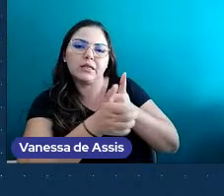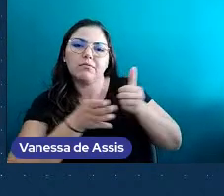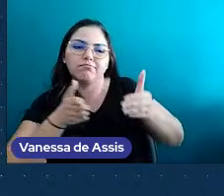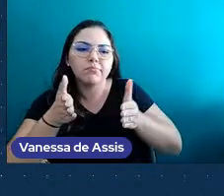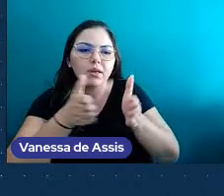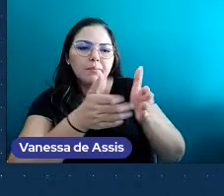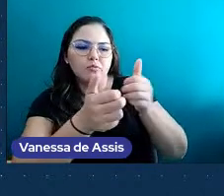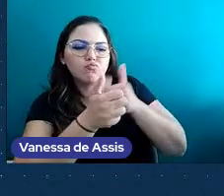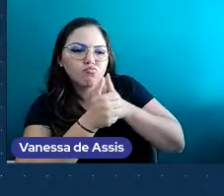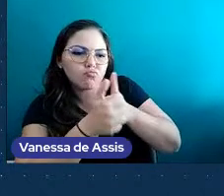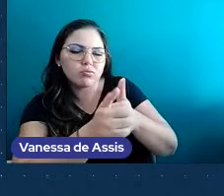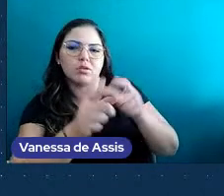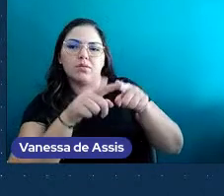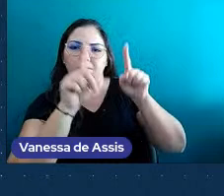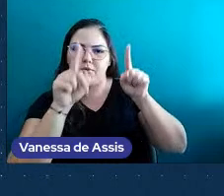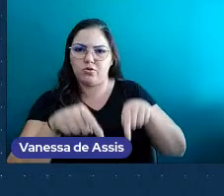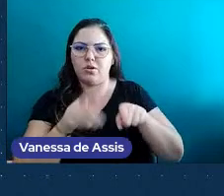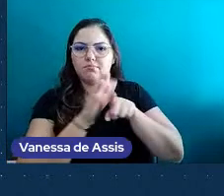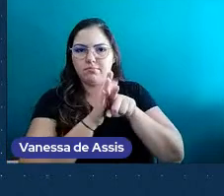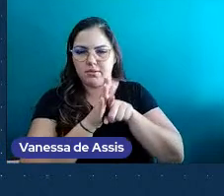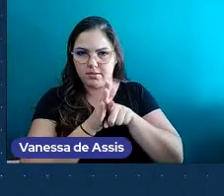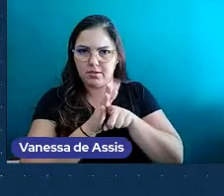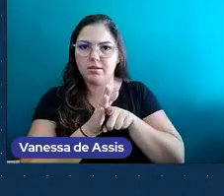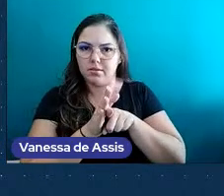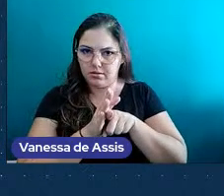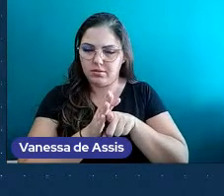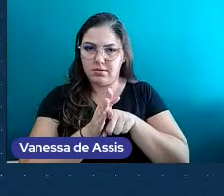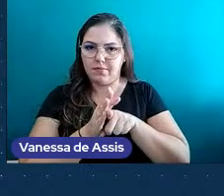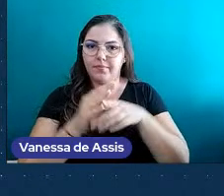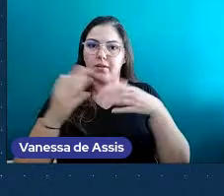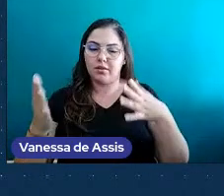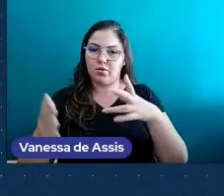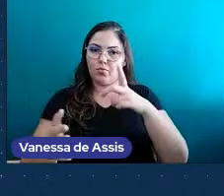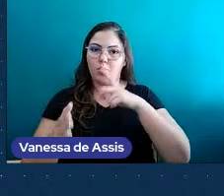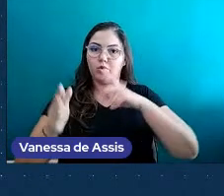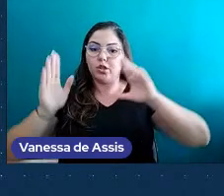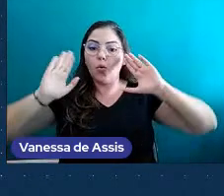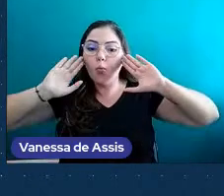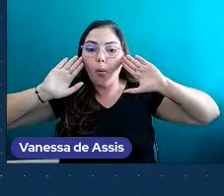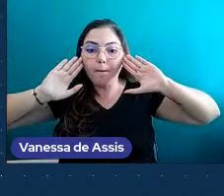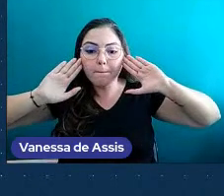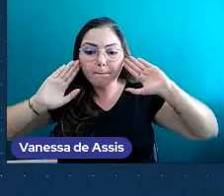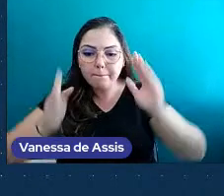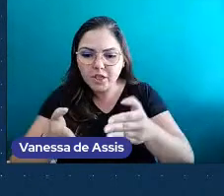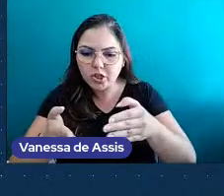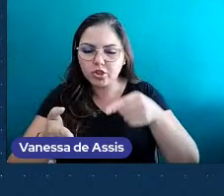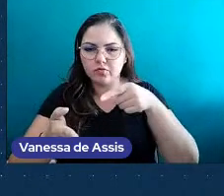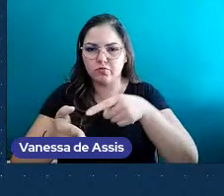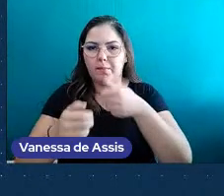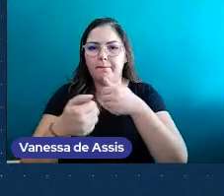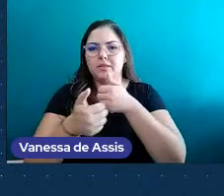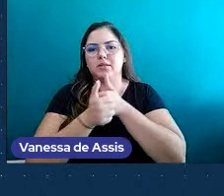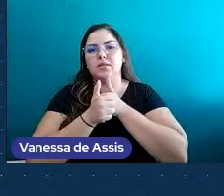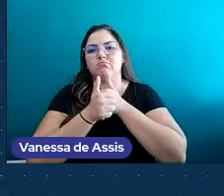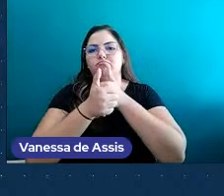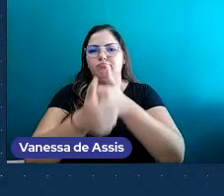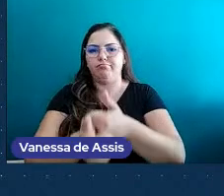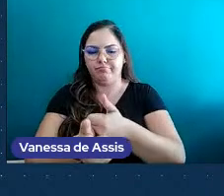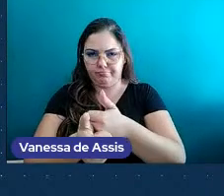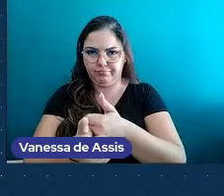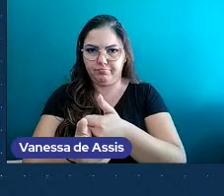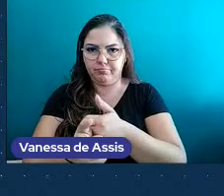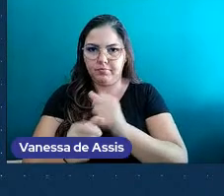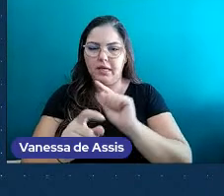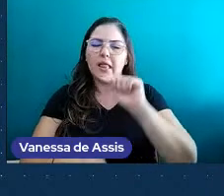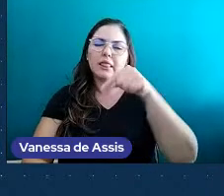tudo, que é quando eu tenho os meus objetivos, os objetivos a serem alcançados. Daqui a pouco eu vou falar um pouco